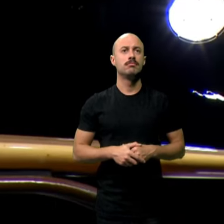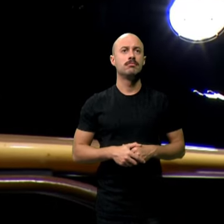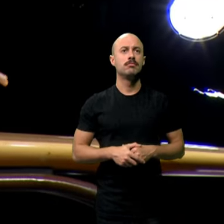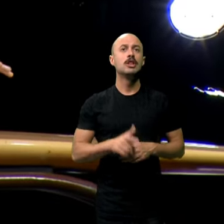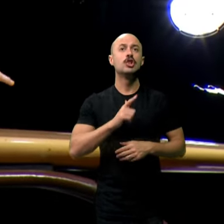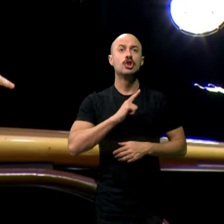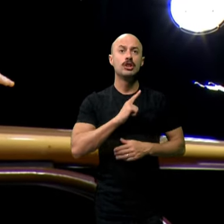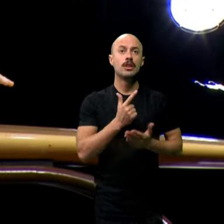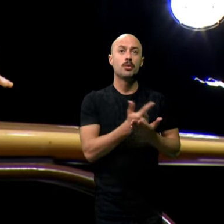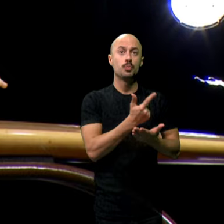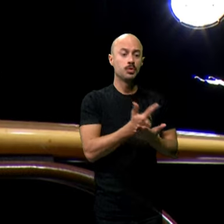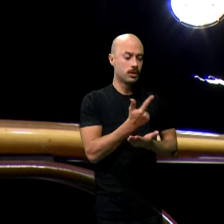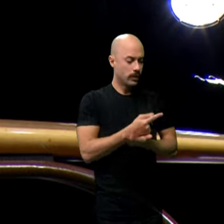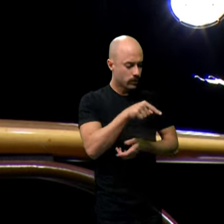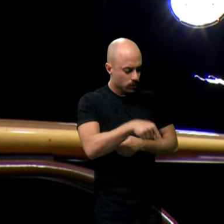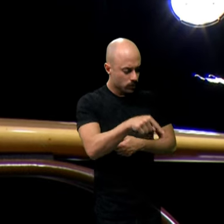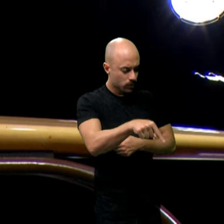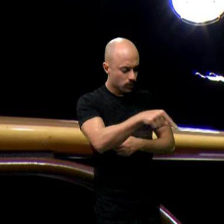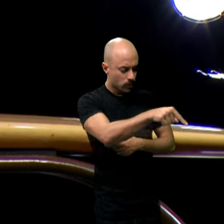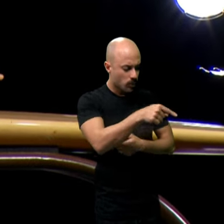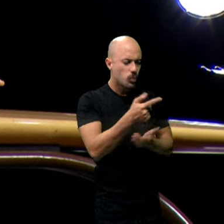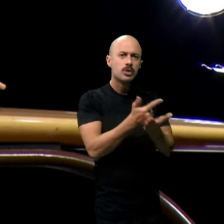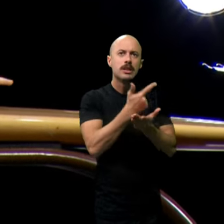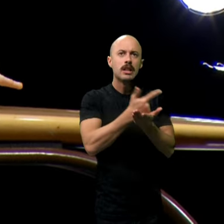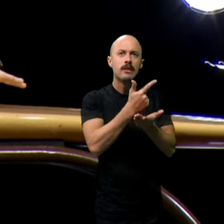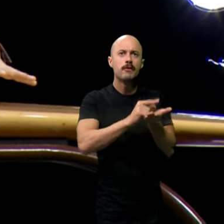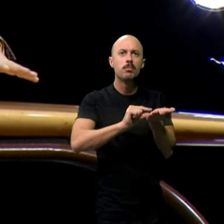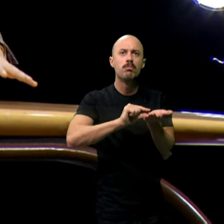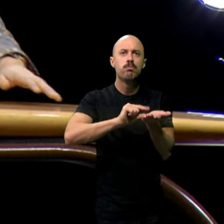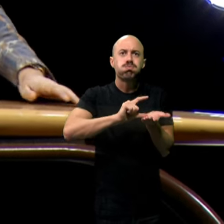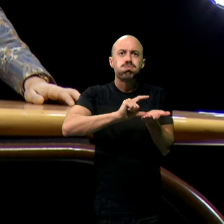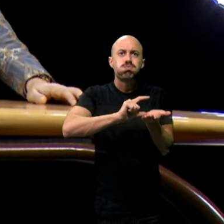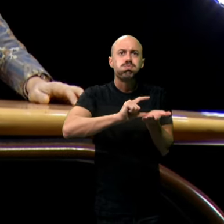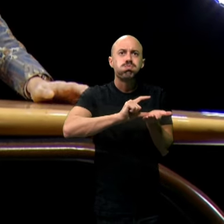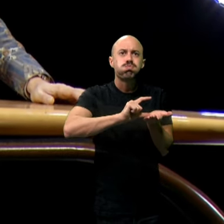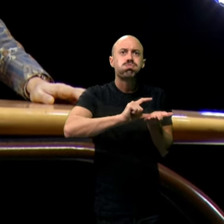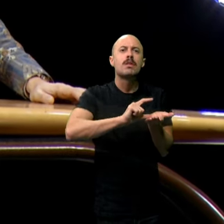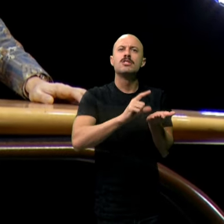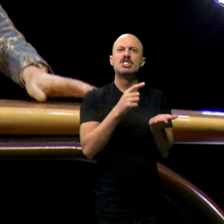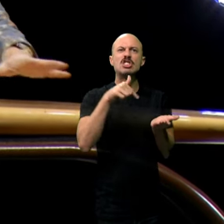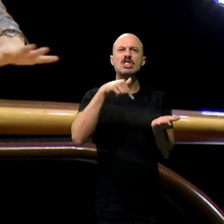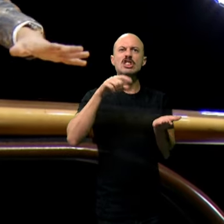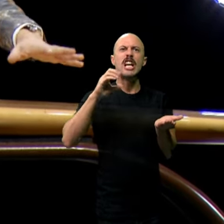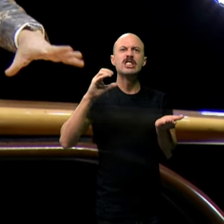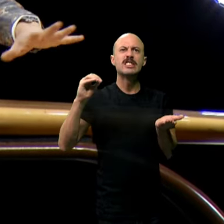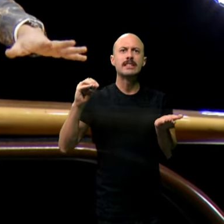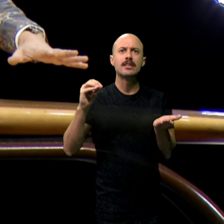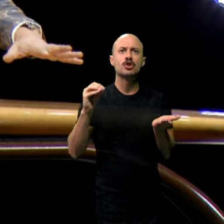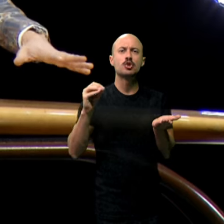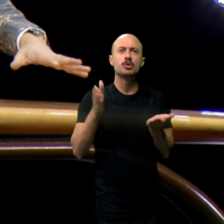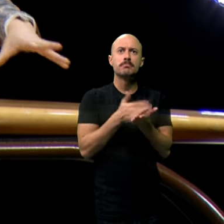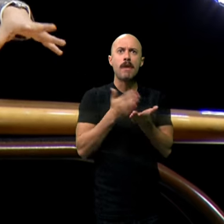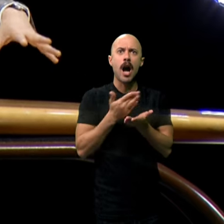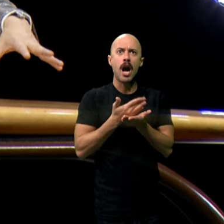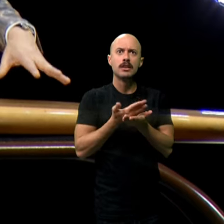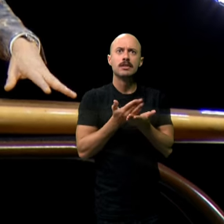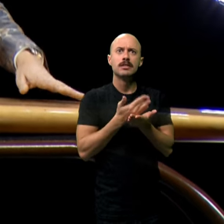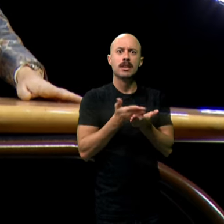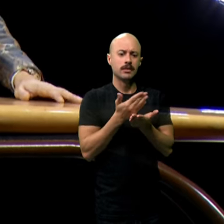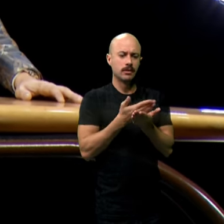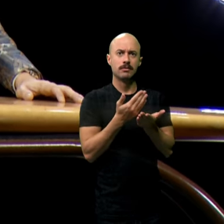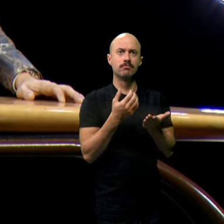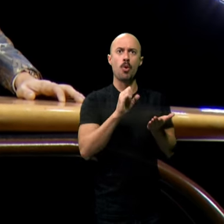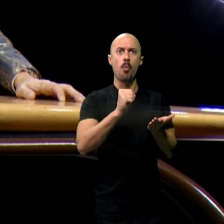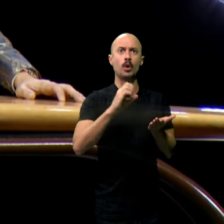E tinha uns livros ali, uns livros gordos, grandes, assim alto, de 700, 800 páginas. E eu vi que na capa dos livros tinha a foto